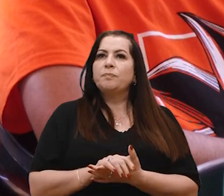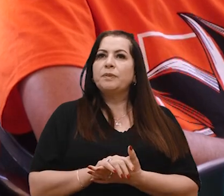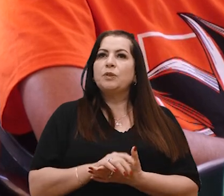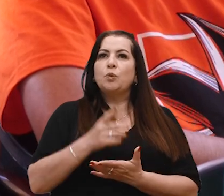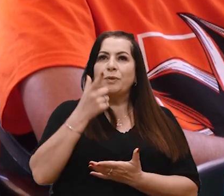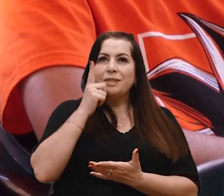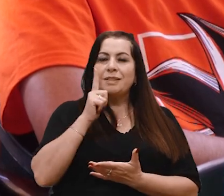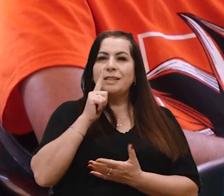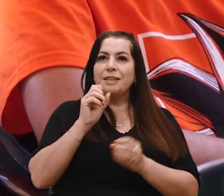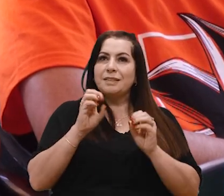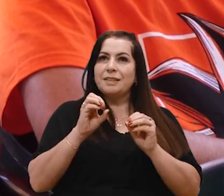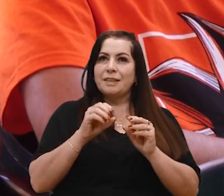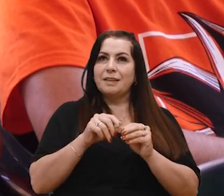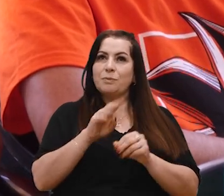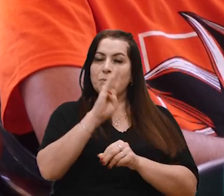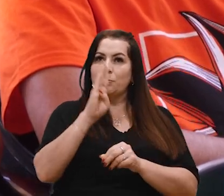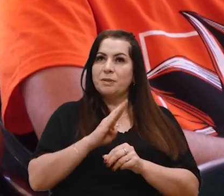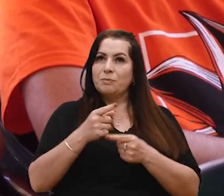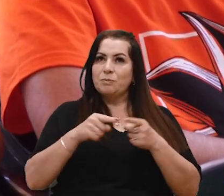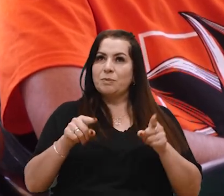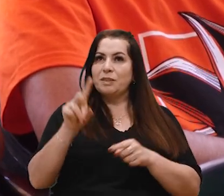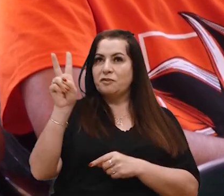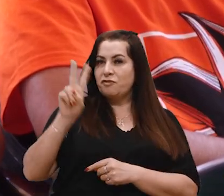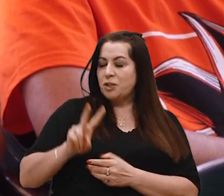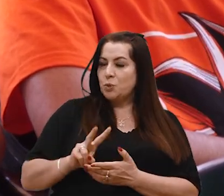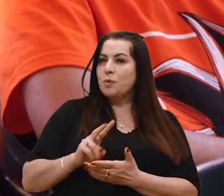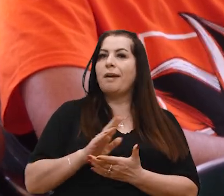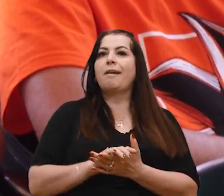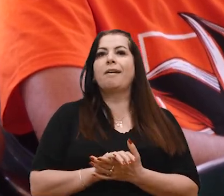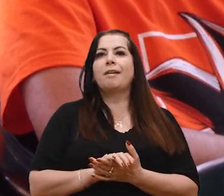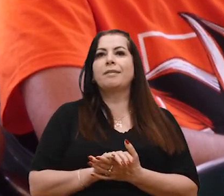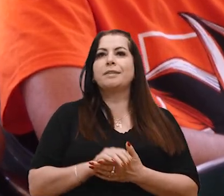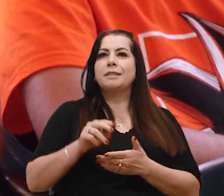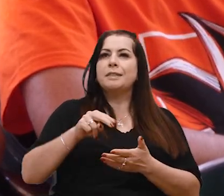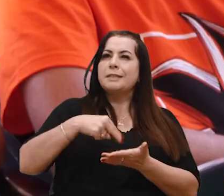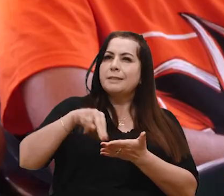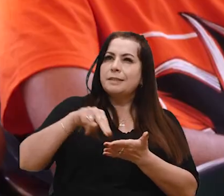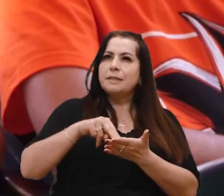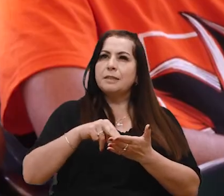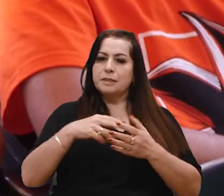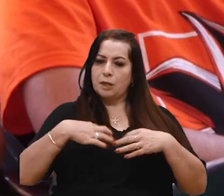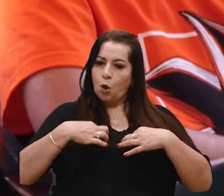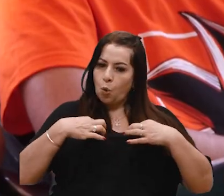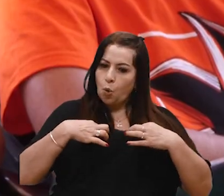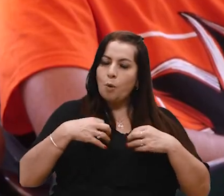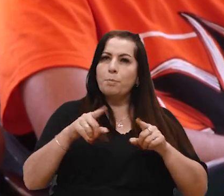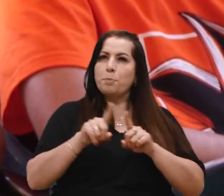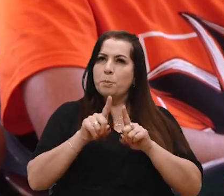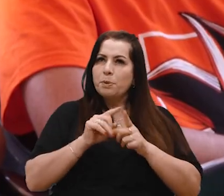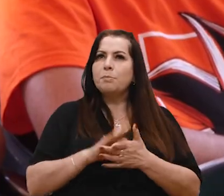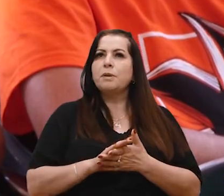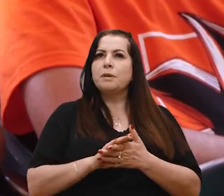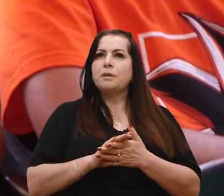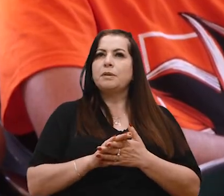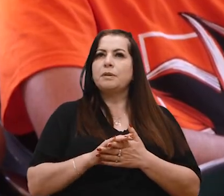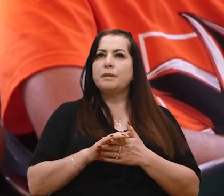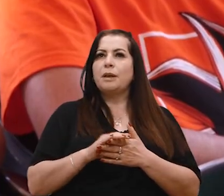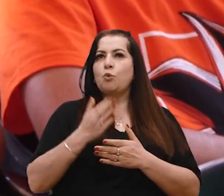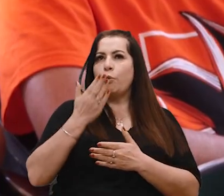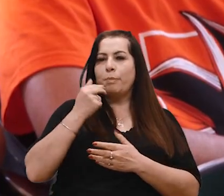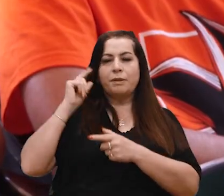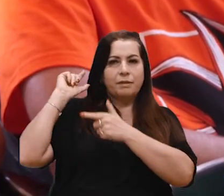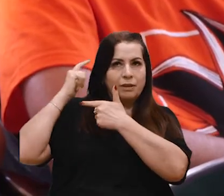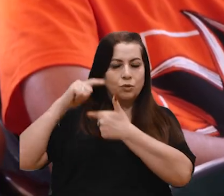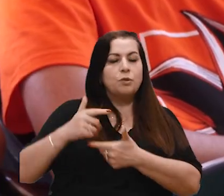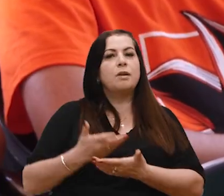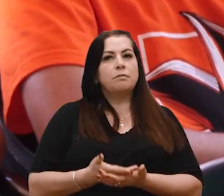Também consegui ensinar para os brasileiros a música da Venezuela, as danças, a vestimenta, também a